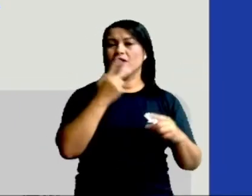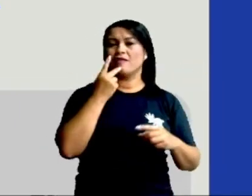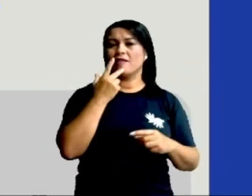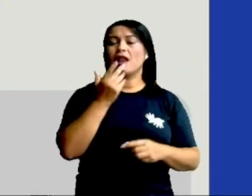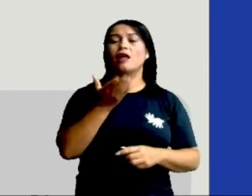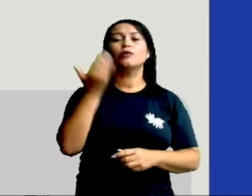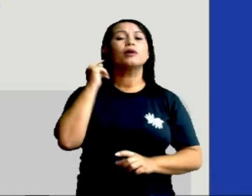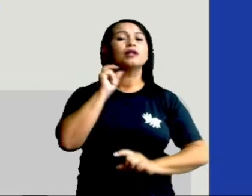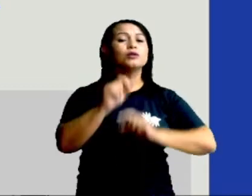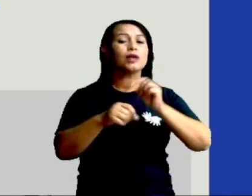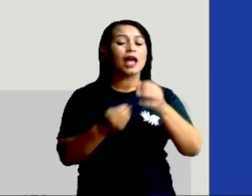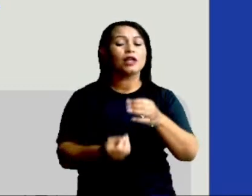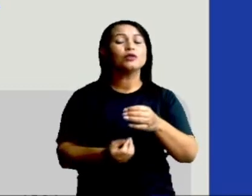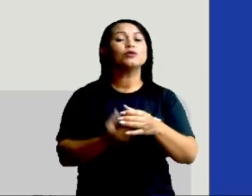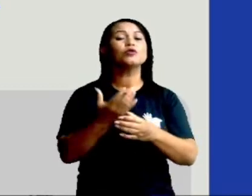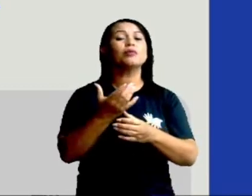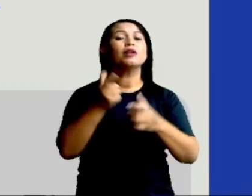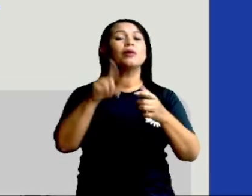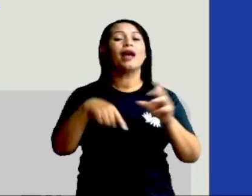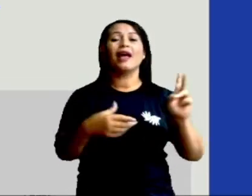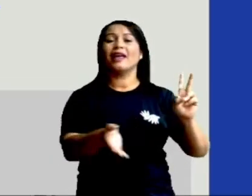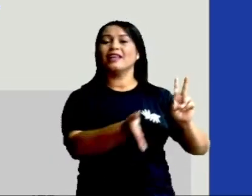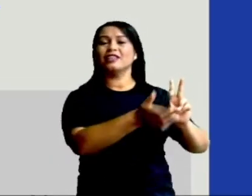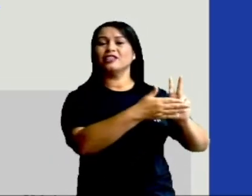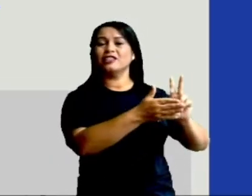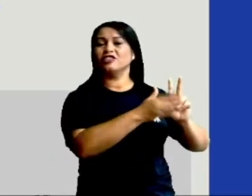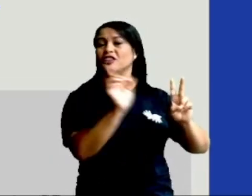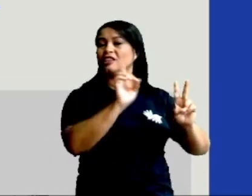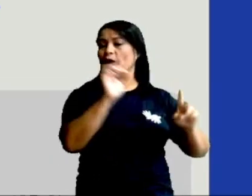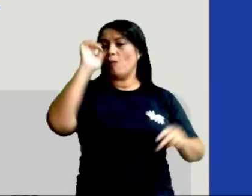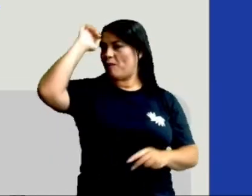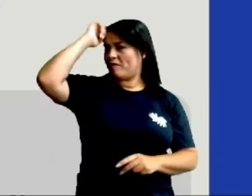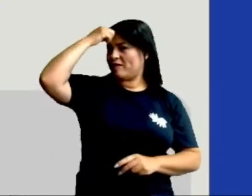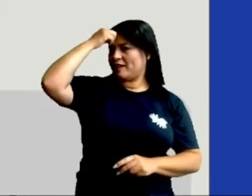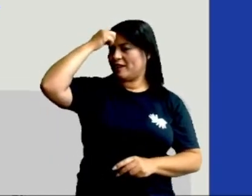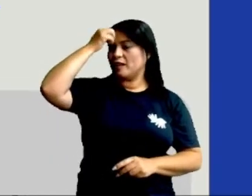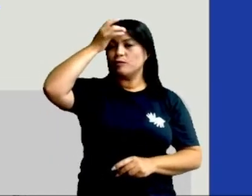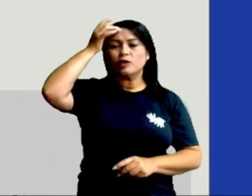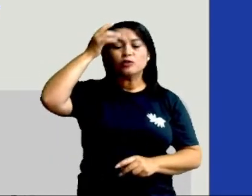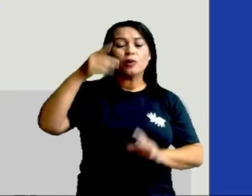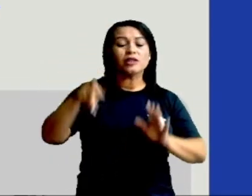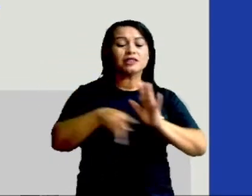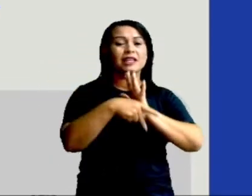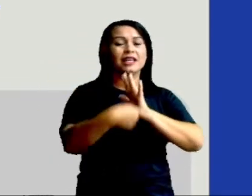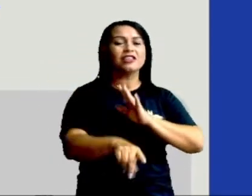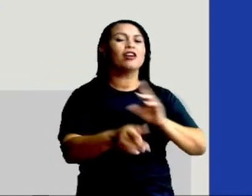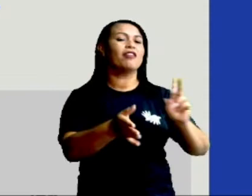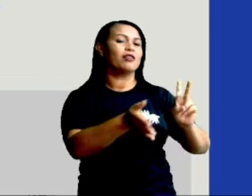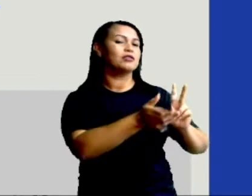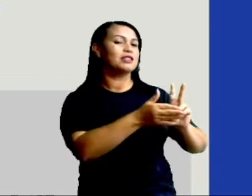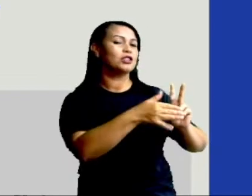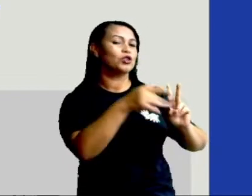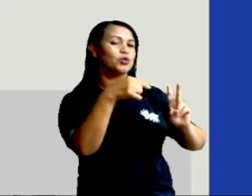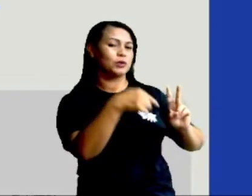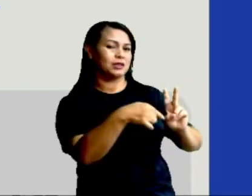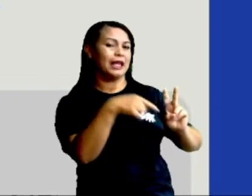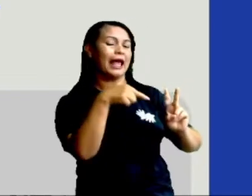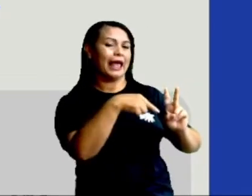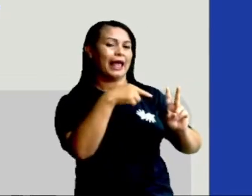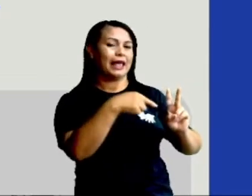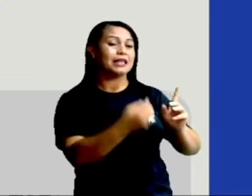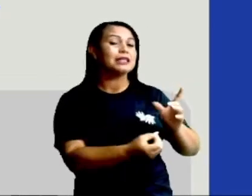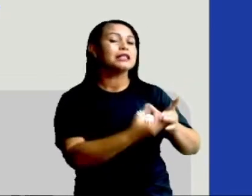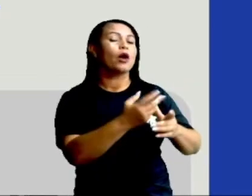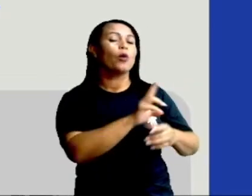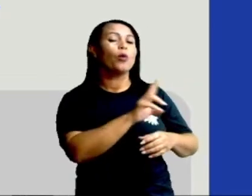falei para vocês que a origem é indígena quem eram os primeiros moradores daqui eram os índios